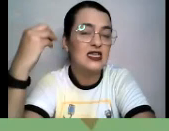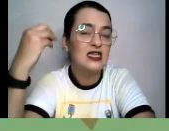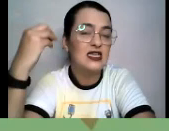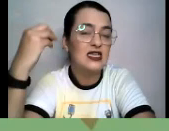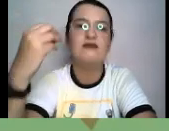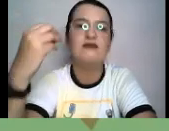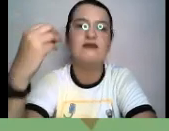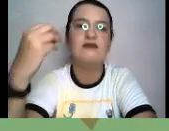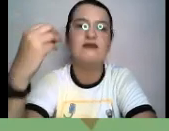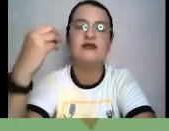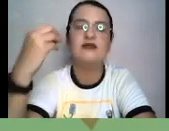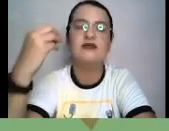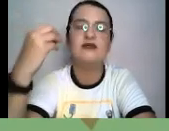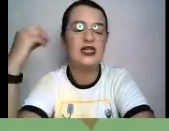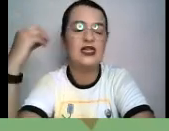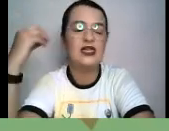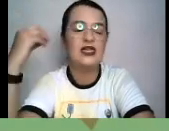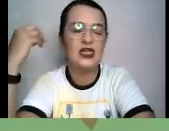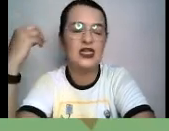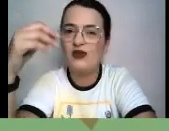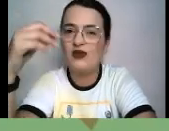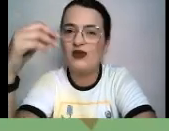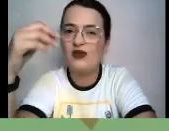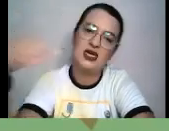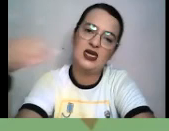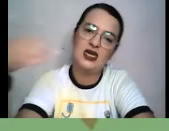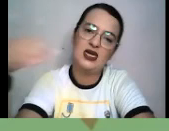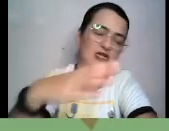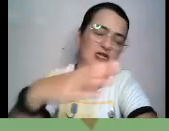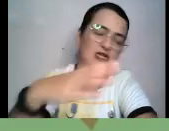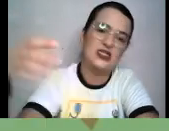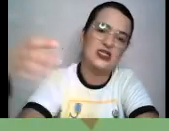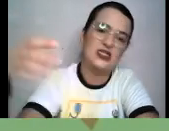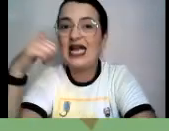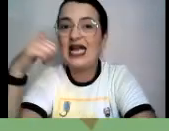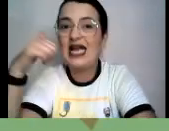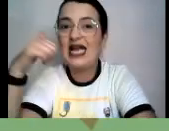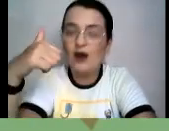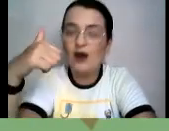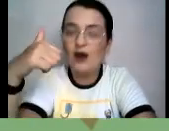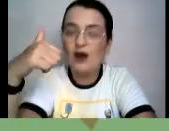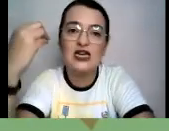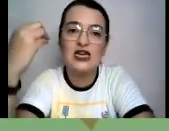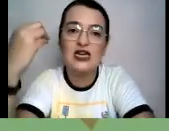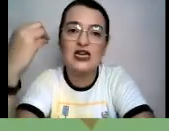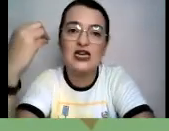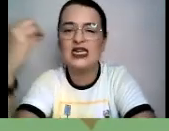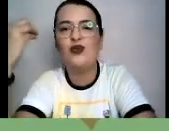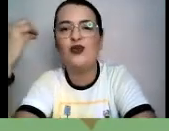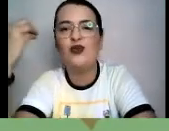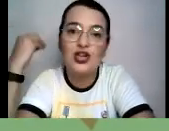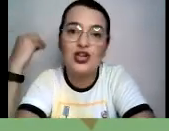local legal para você conseguir acompanhar a aula todinha, para não dormir, não ficar com